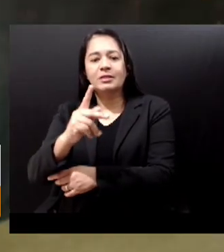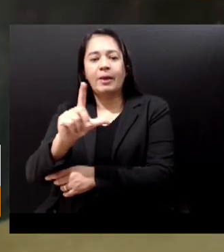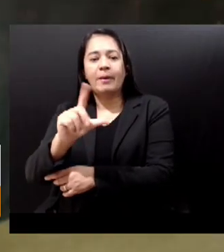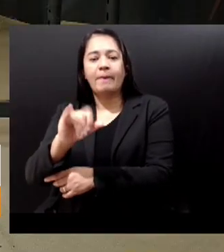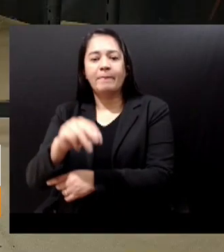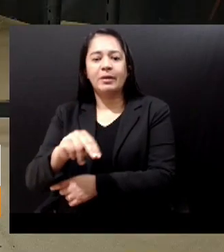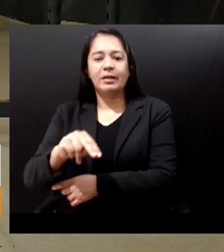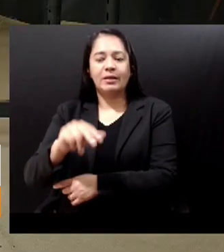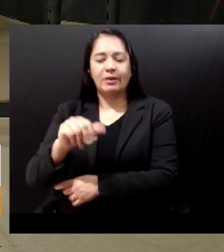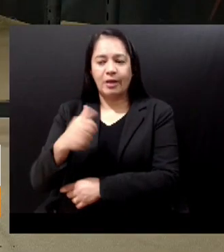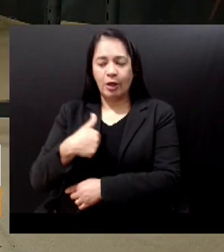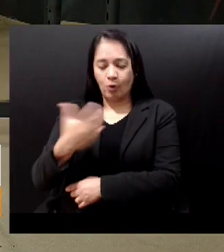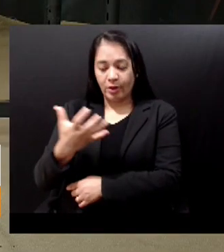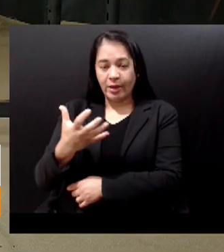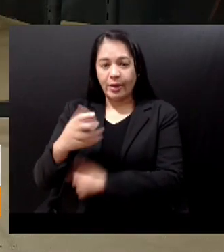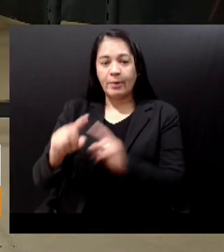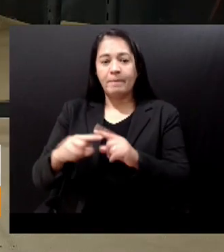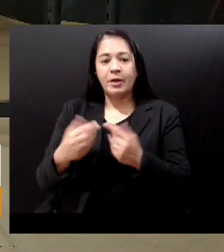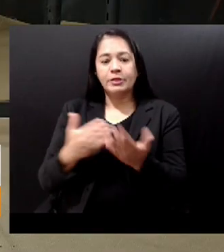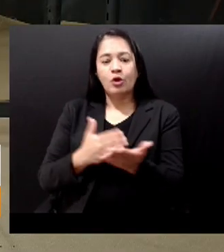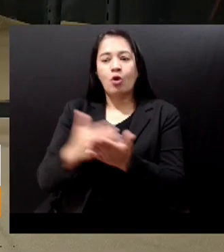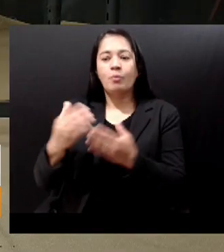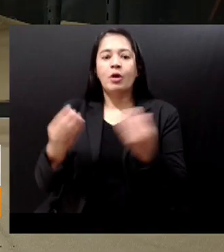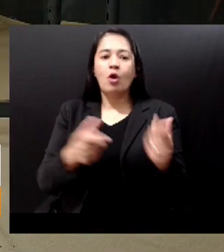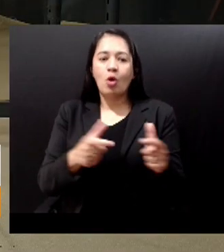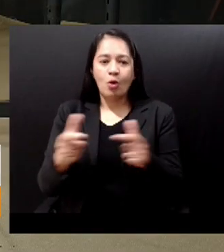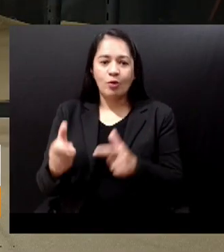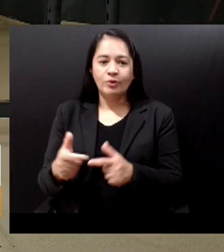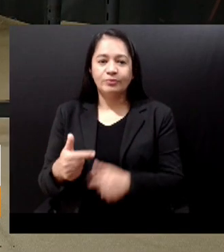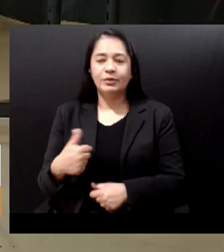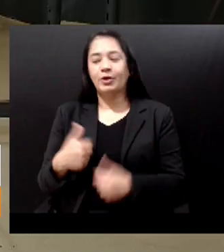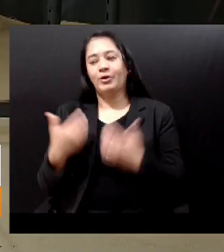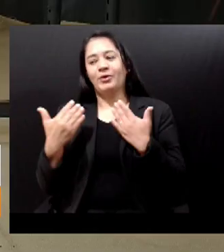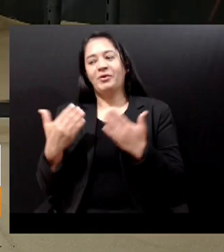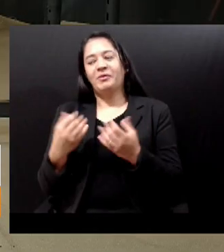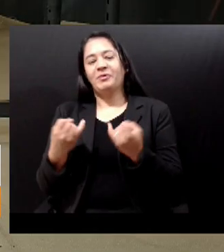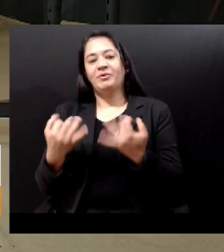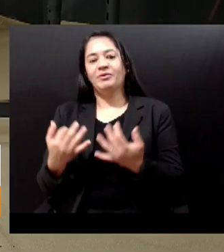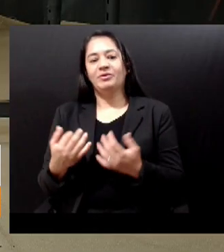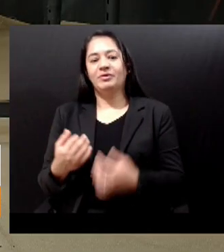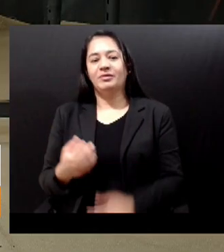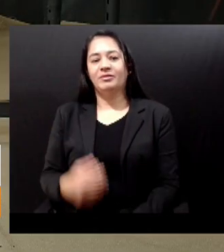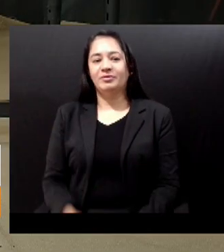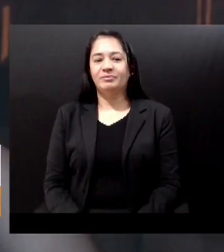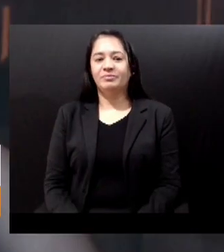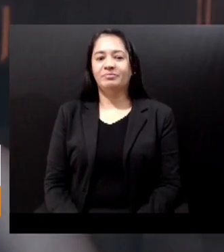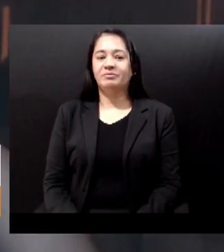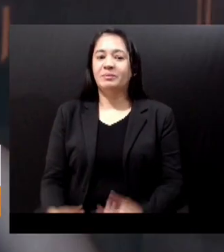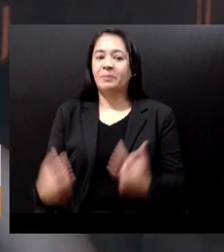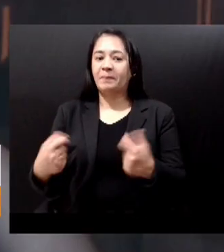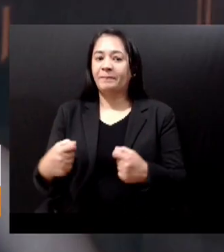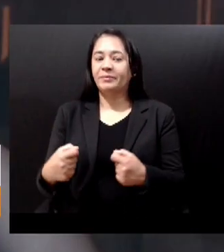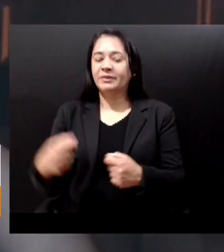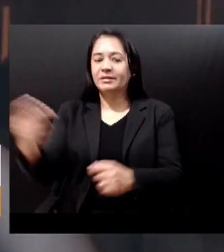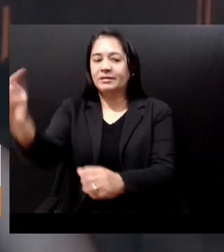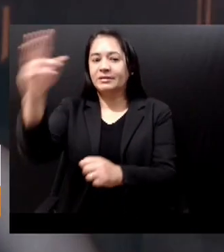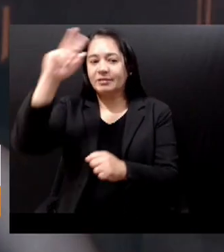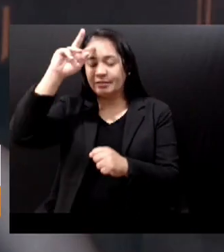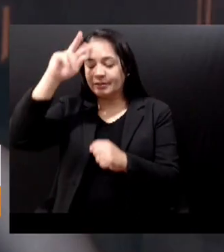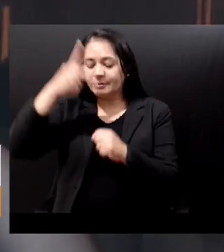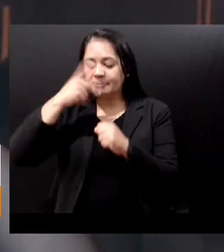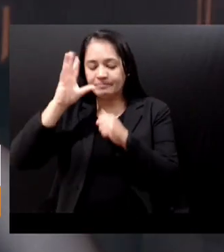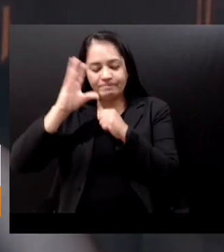Uhum. Eu acho que eu sou suspeita para falar, para começar pelo autoexame, talvez reflexões mais internas